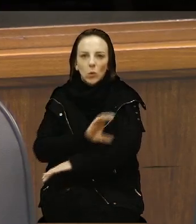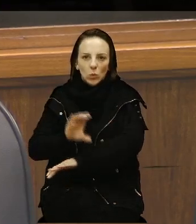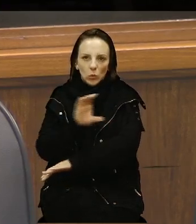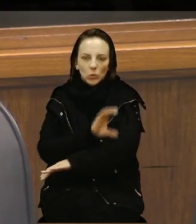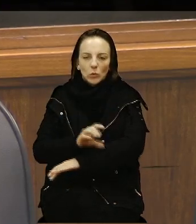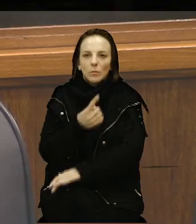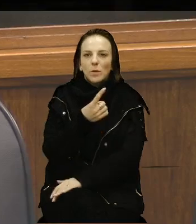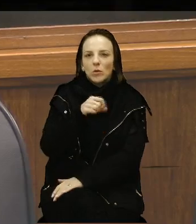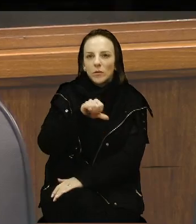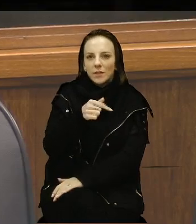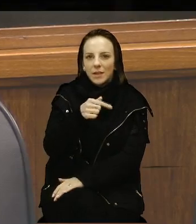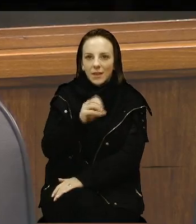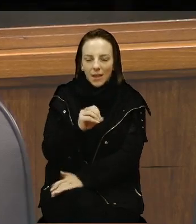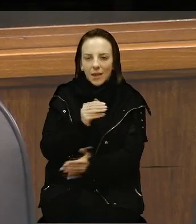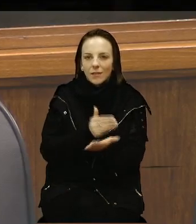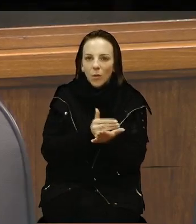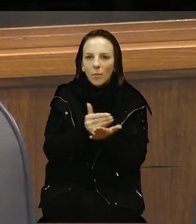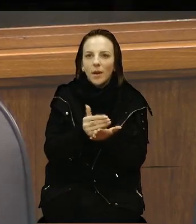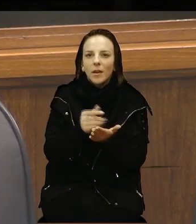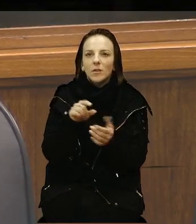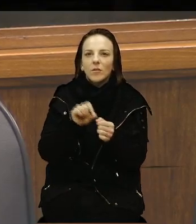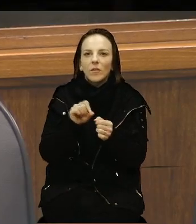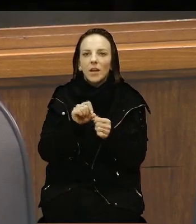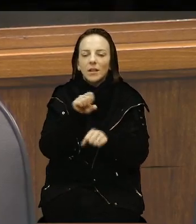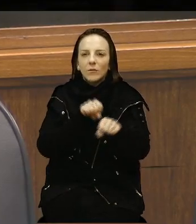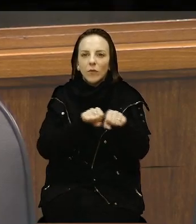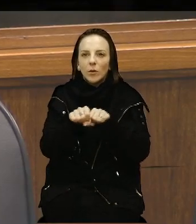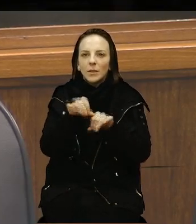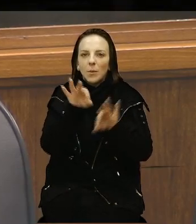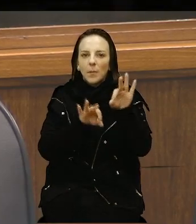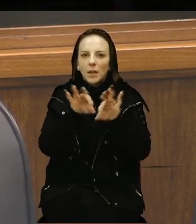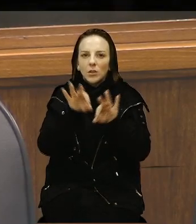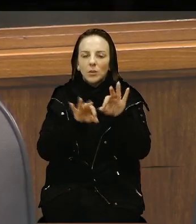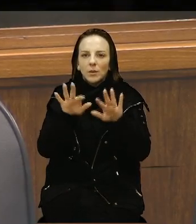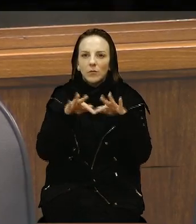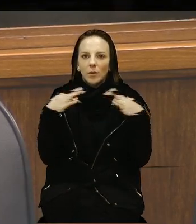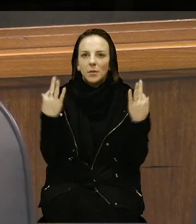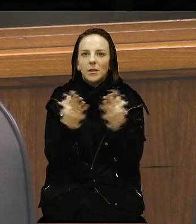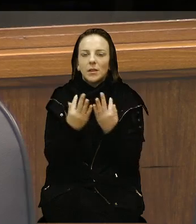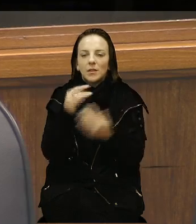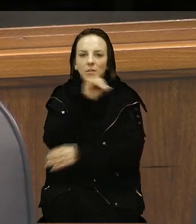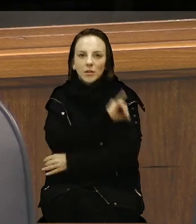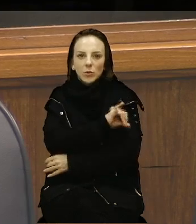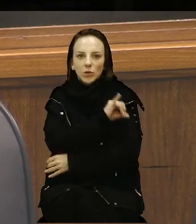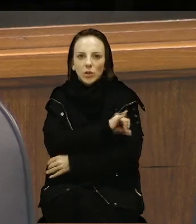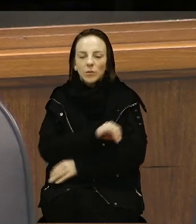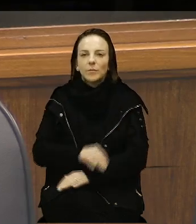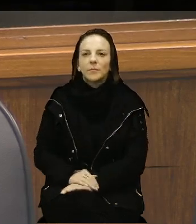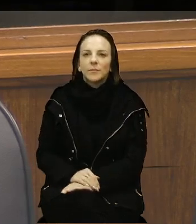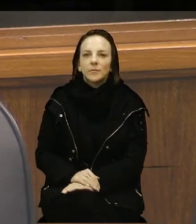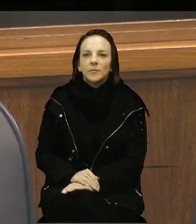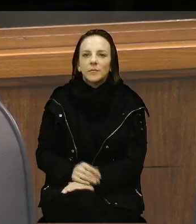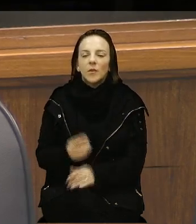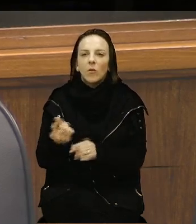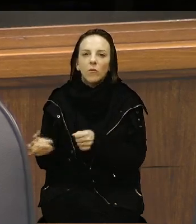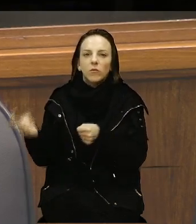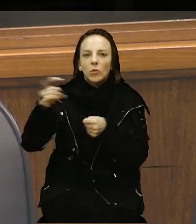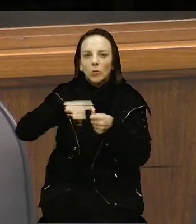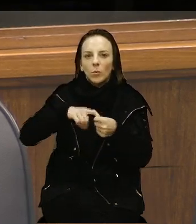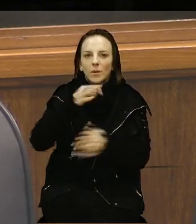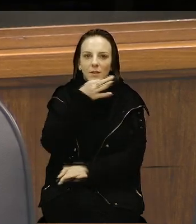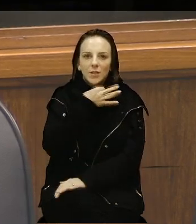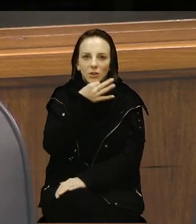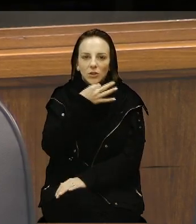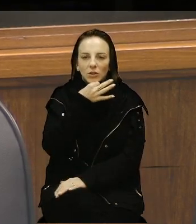fez a formação de planejamento familiar do Rio de Janeiro. No retorno a Caxias do